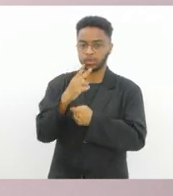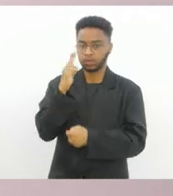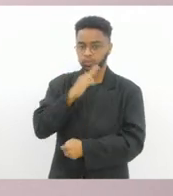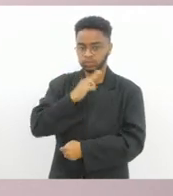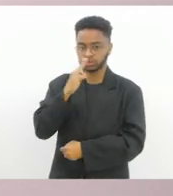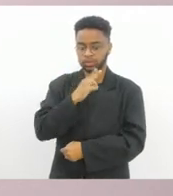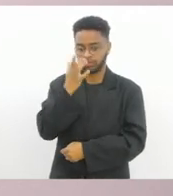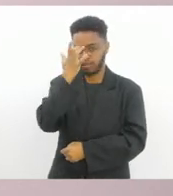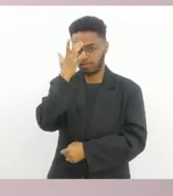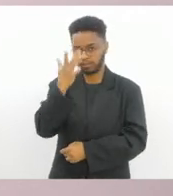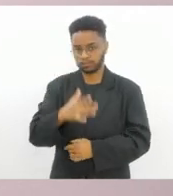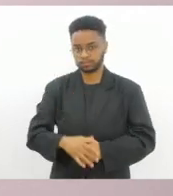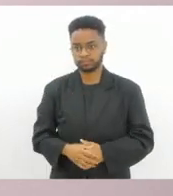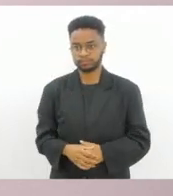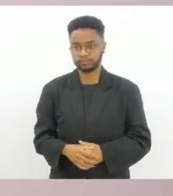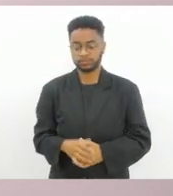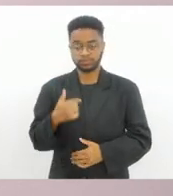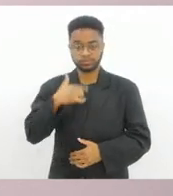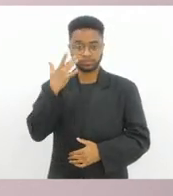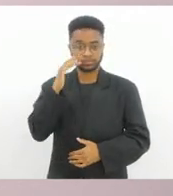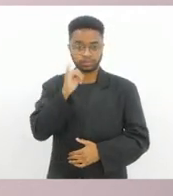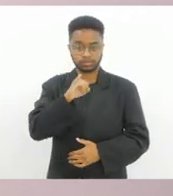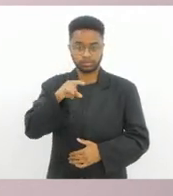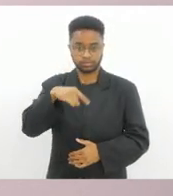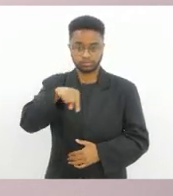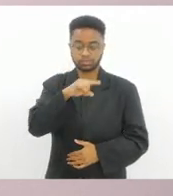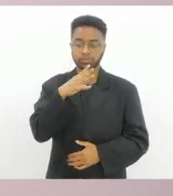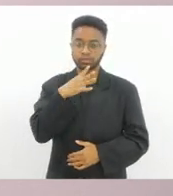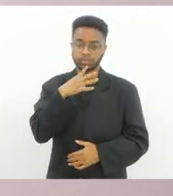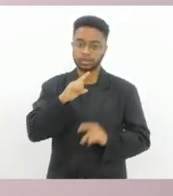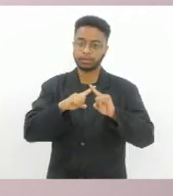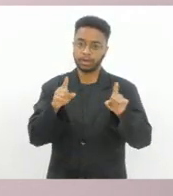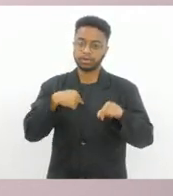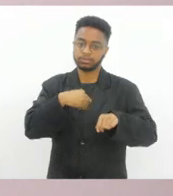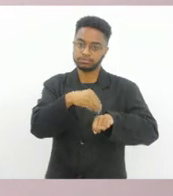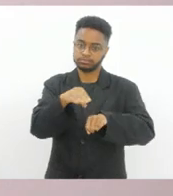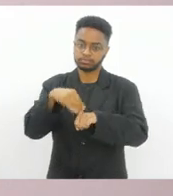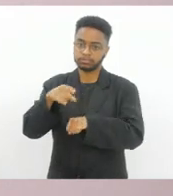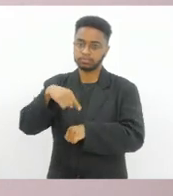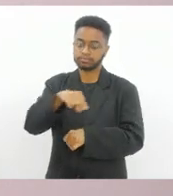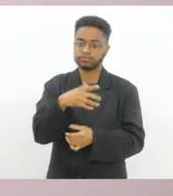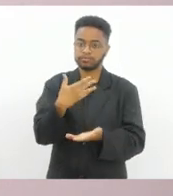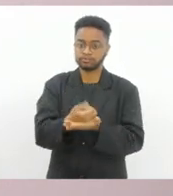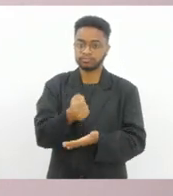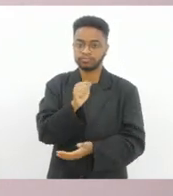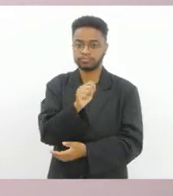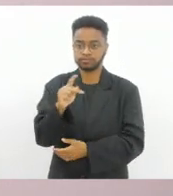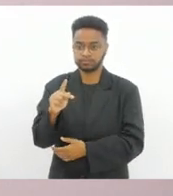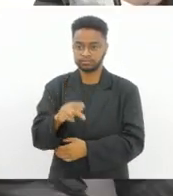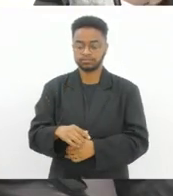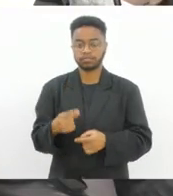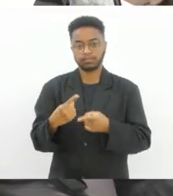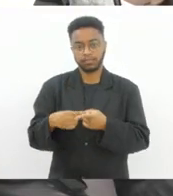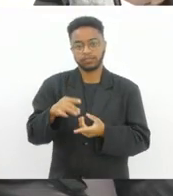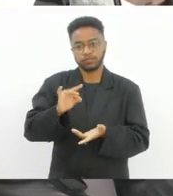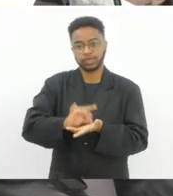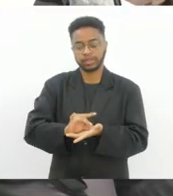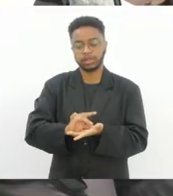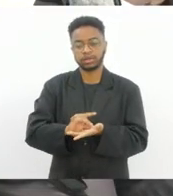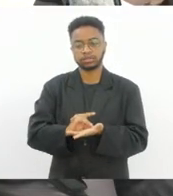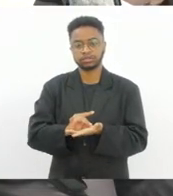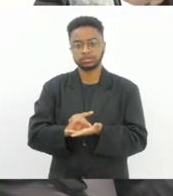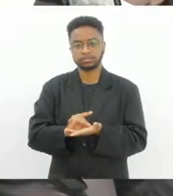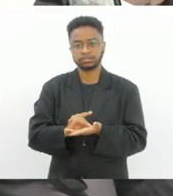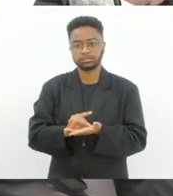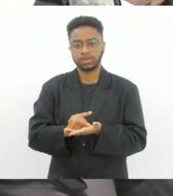facilitado. Não sei se todas conhecem, mas indico, né, baixar o aplicativo. De fato, a gente já tem... O